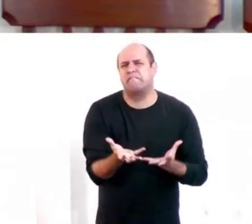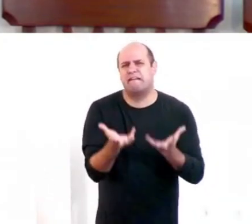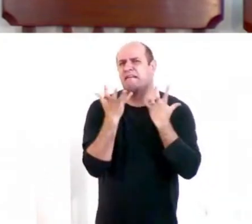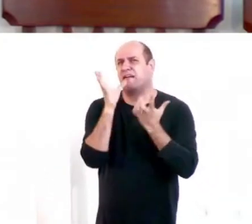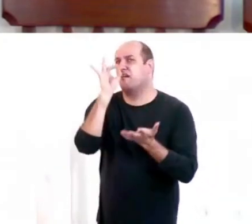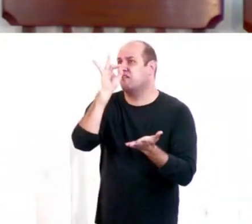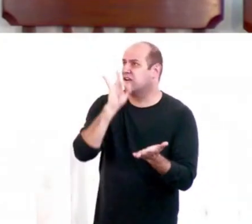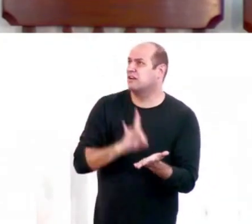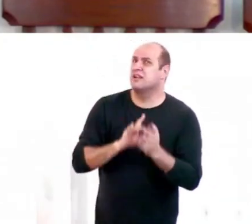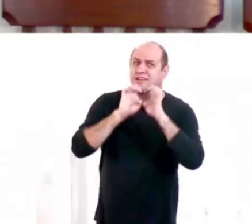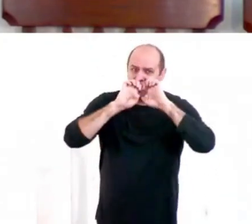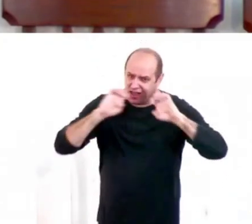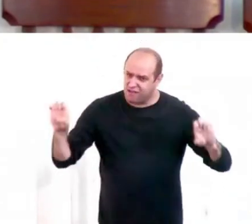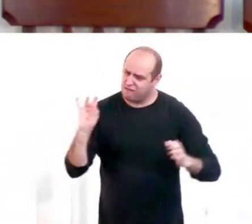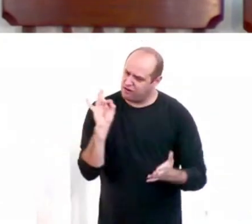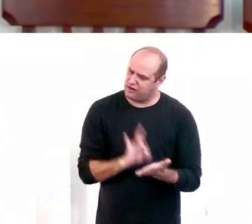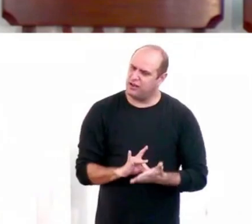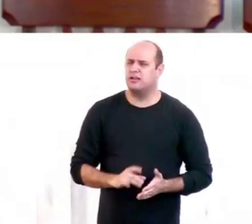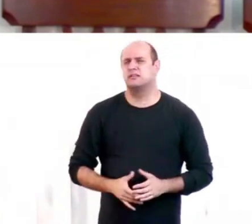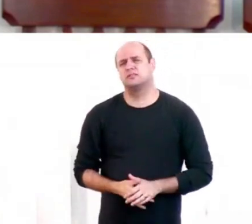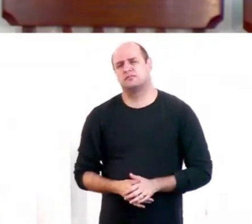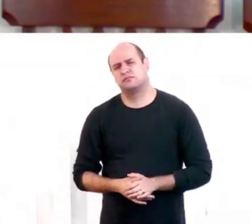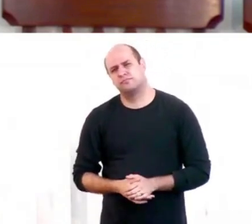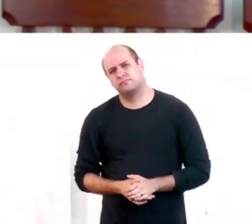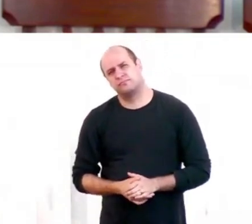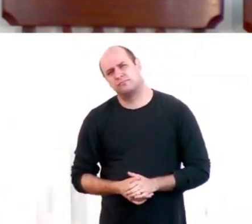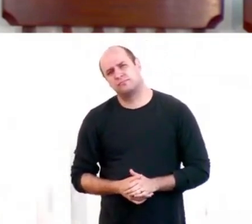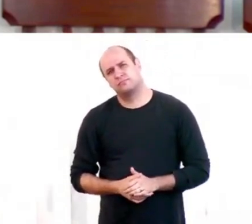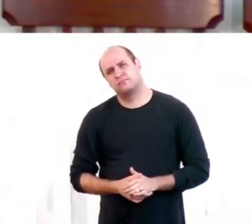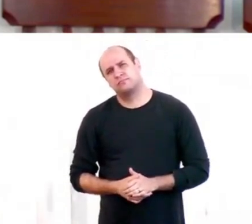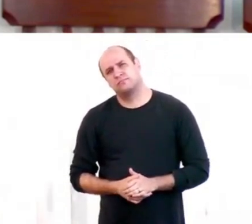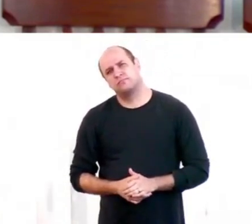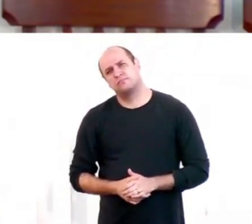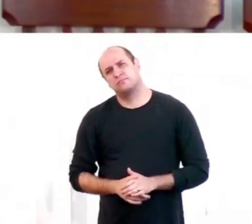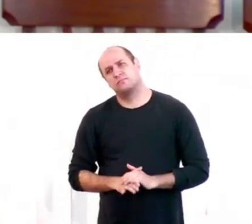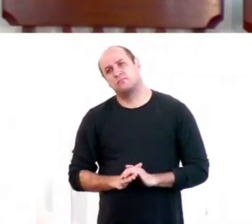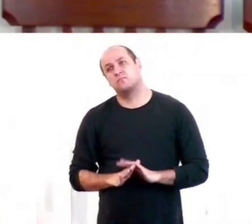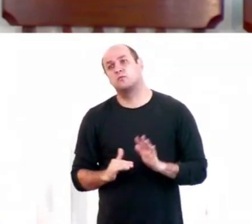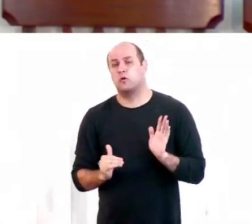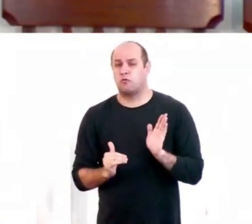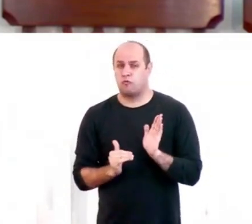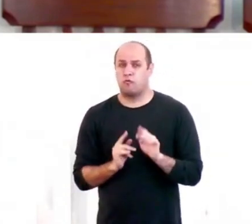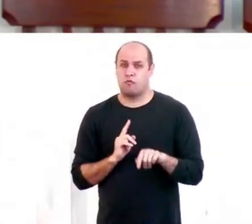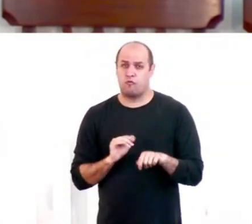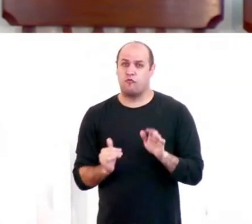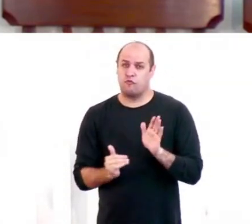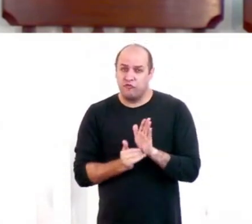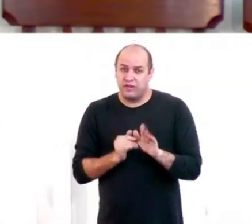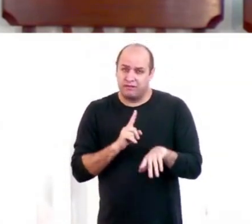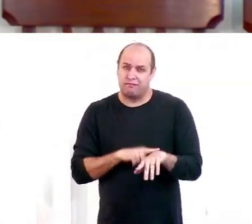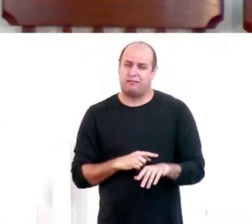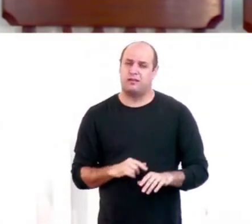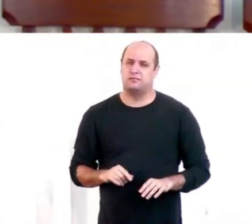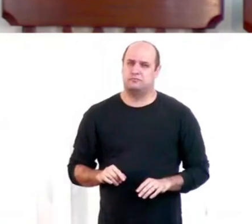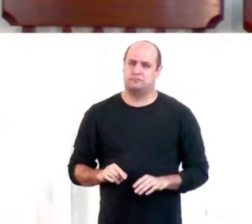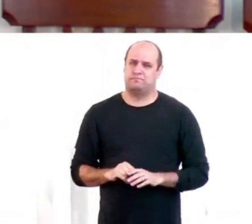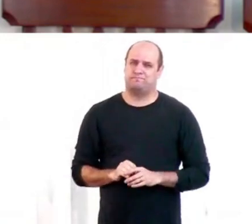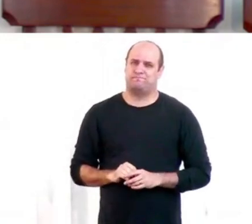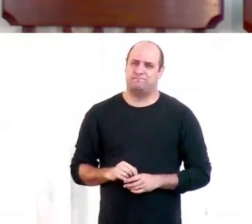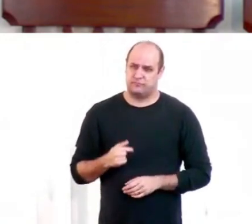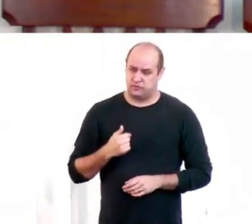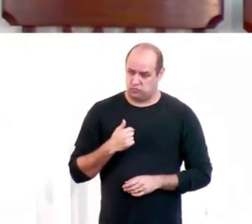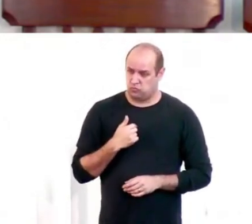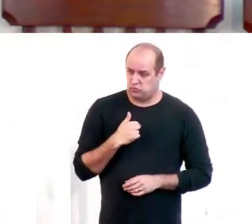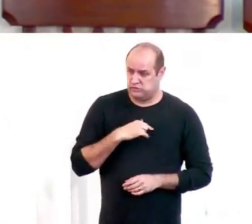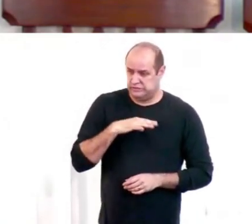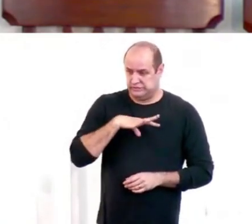verdade do Evangelho. Assim seria no final dos tempos, nós sabemos. Eu tive numa pequena